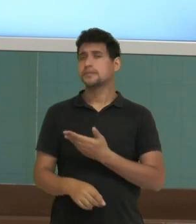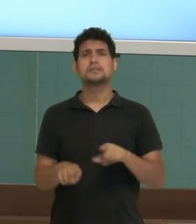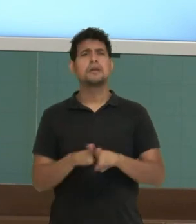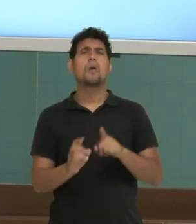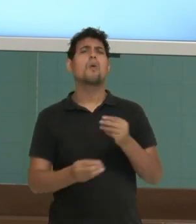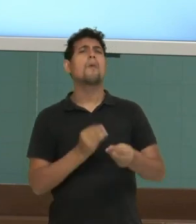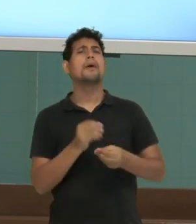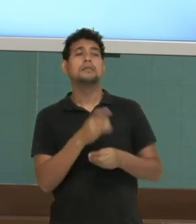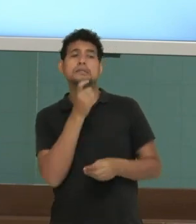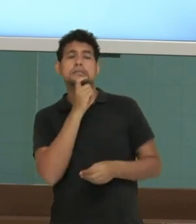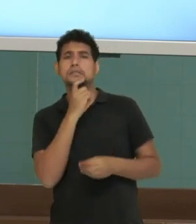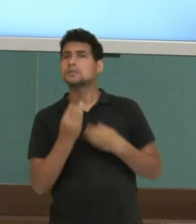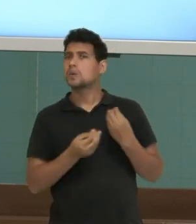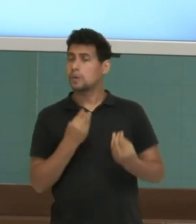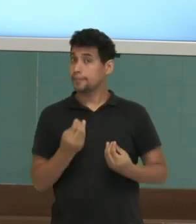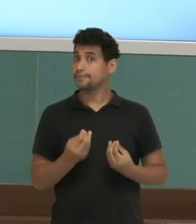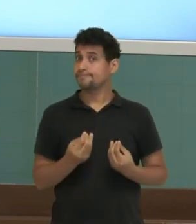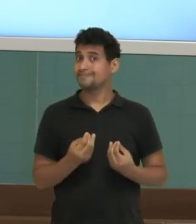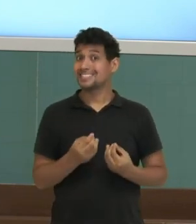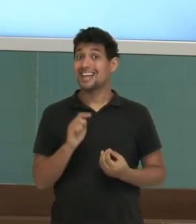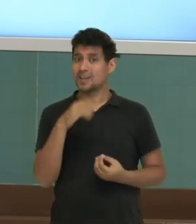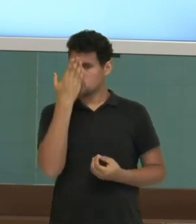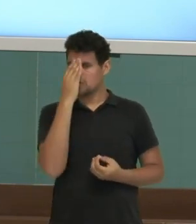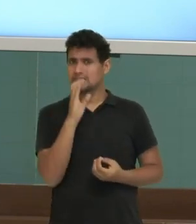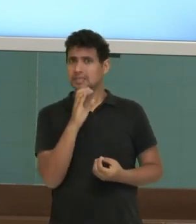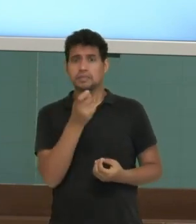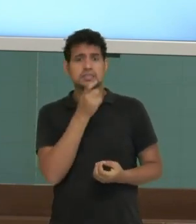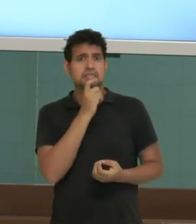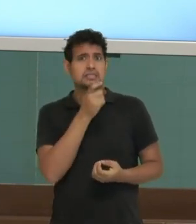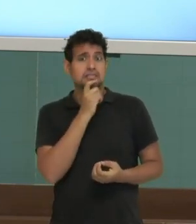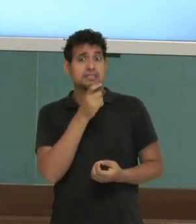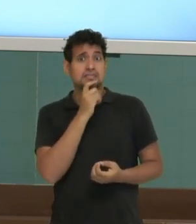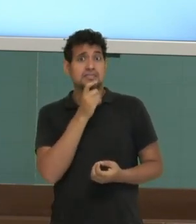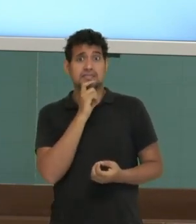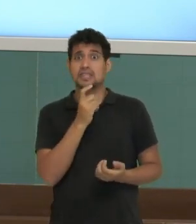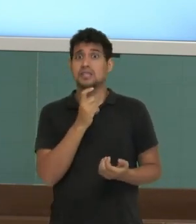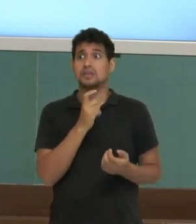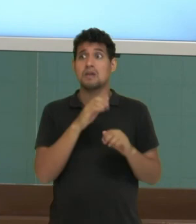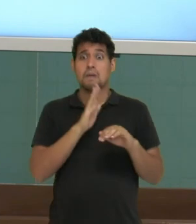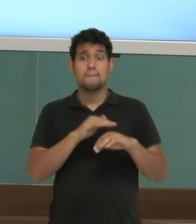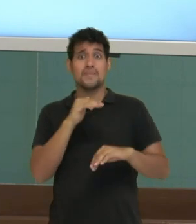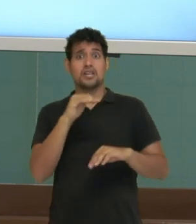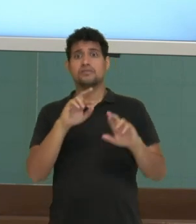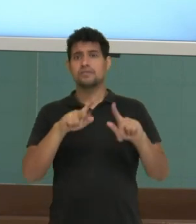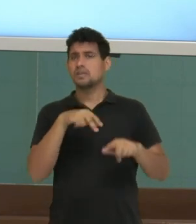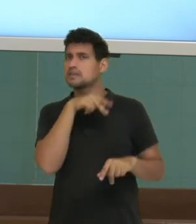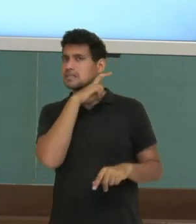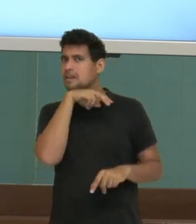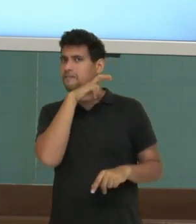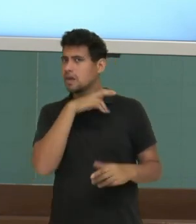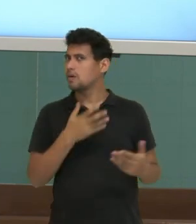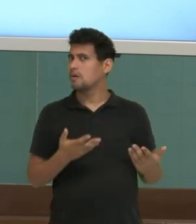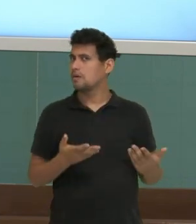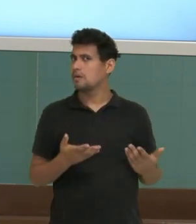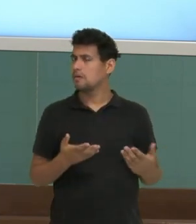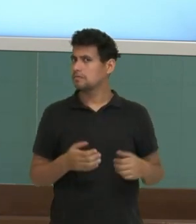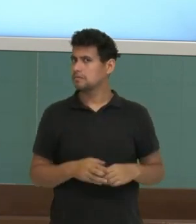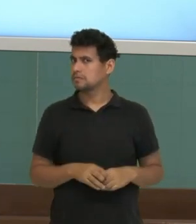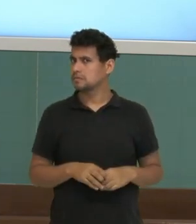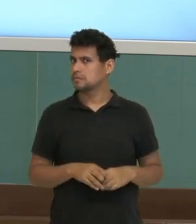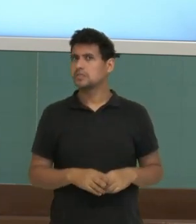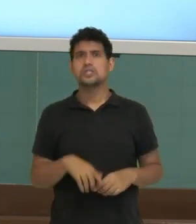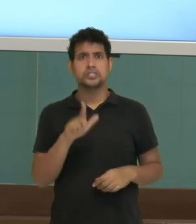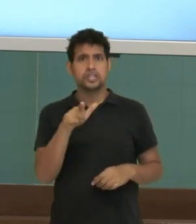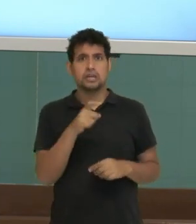que é o inverno? Será que o inverno em Curitiba é mais rigoroso que em Cascavel? Já geou na